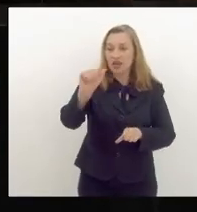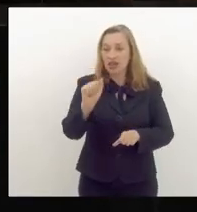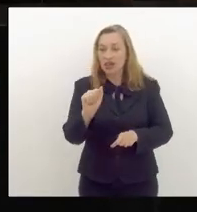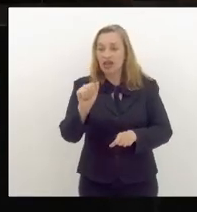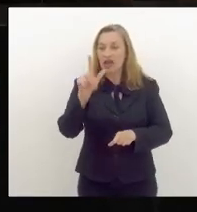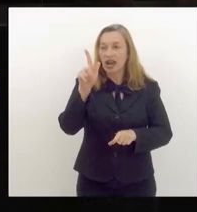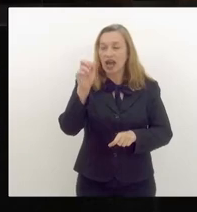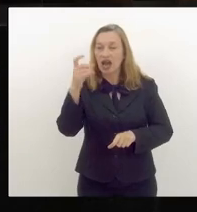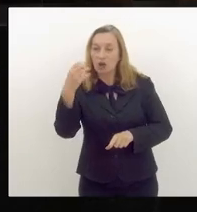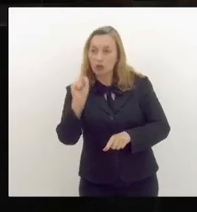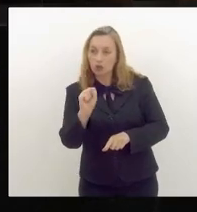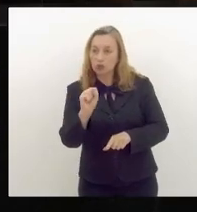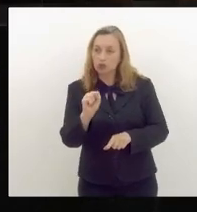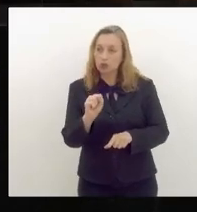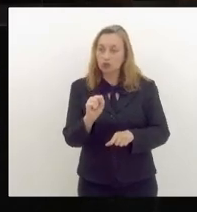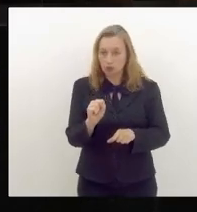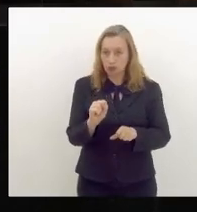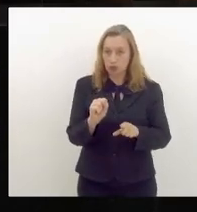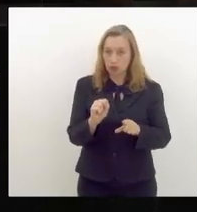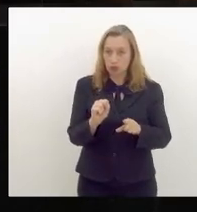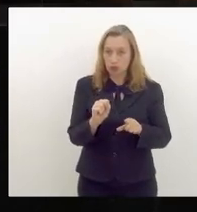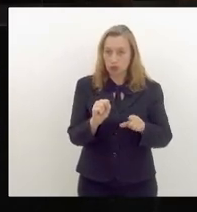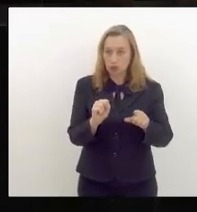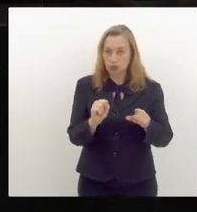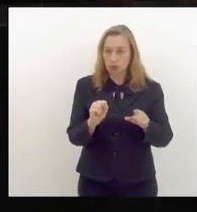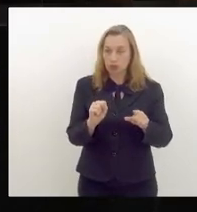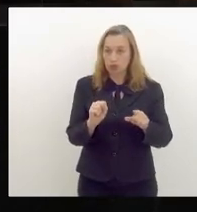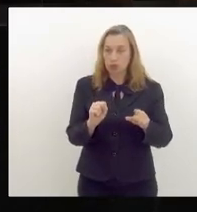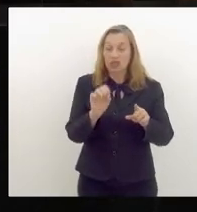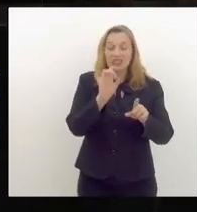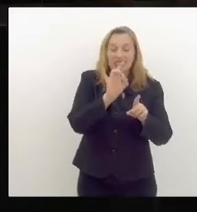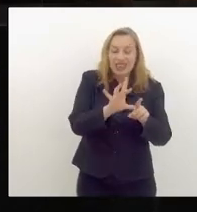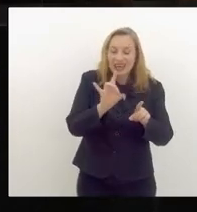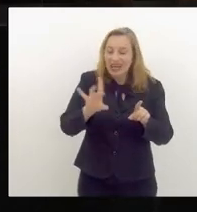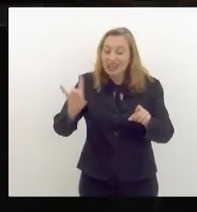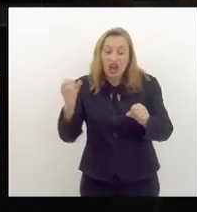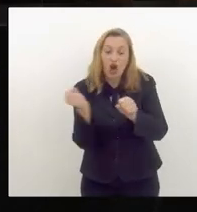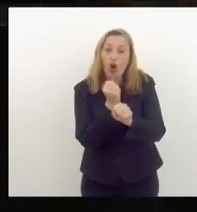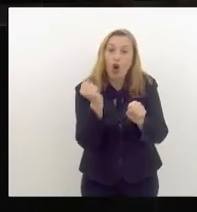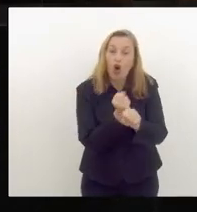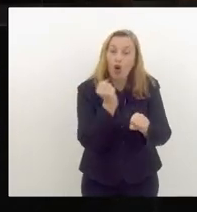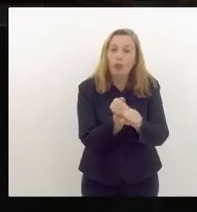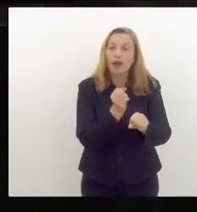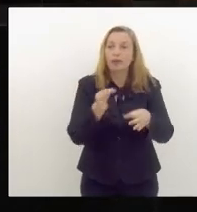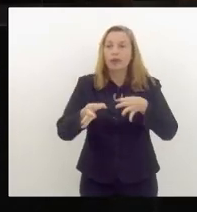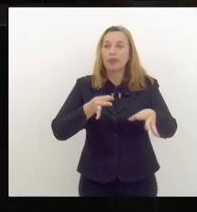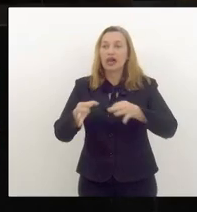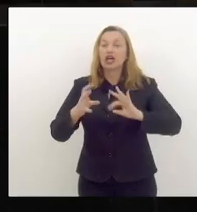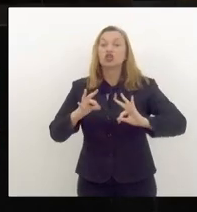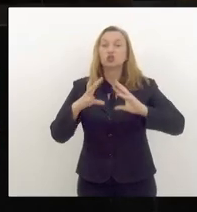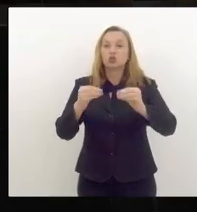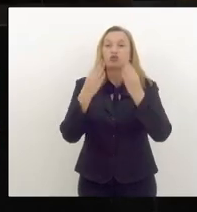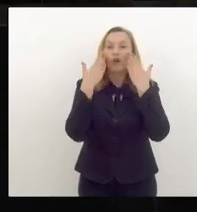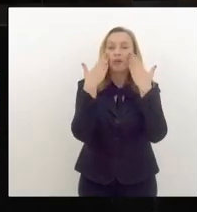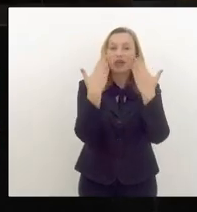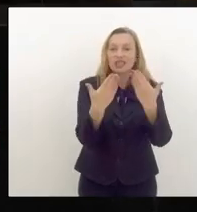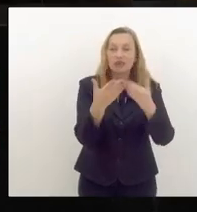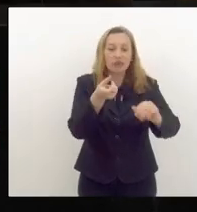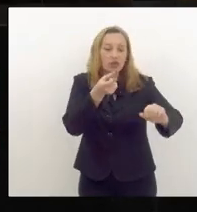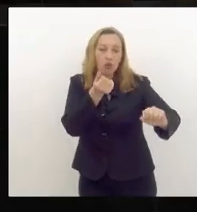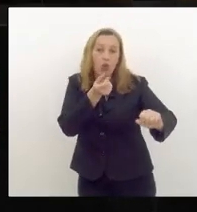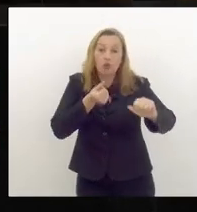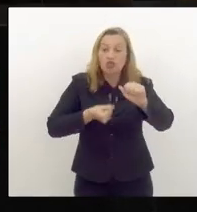com medição pormenorizada de cada obra aquilo que foi apresentado Como